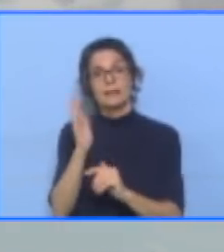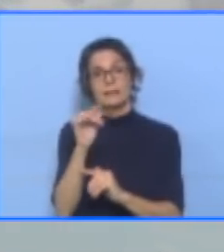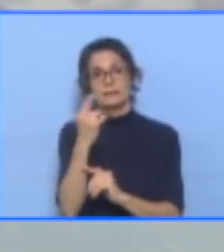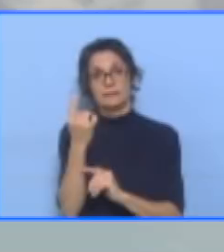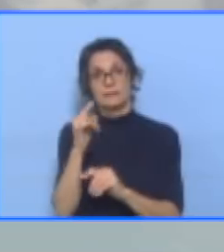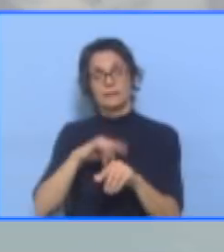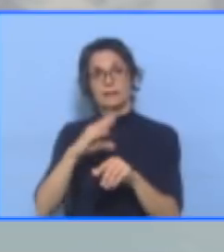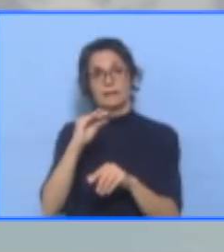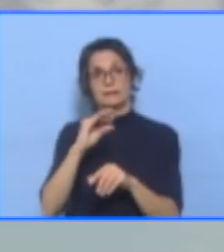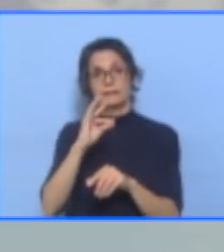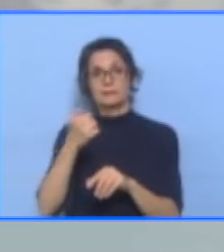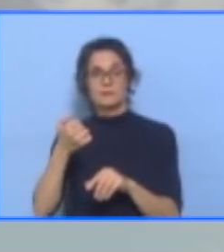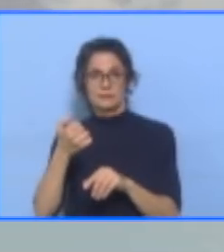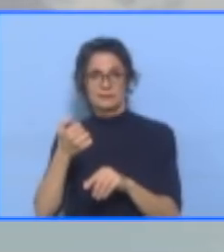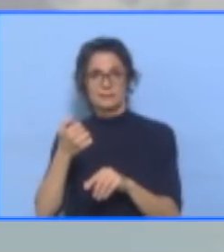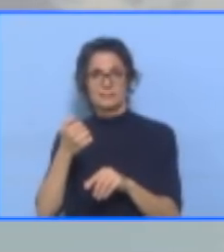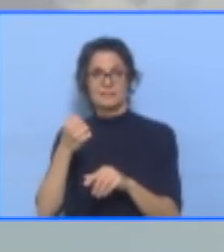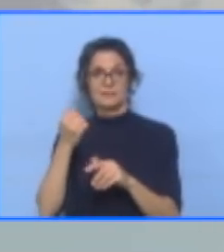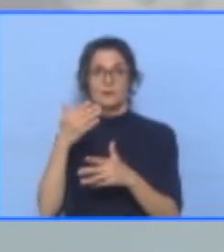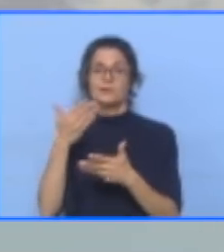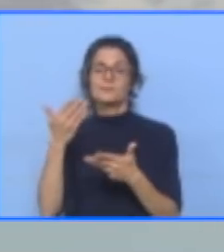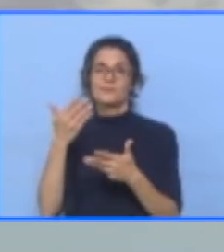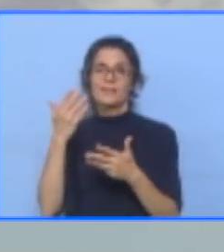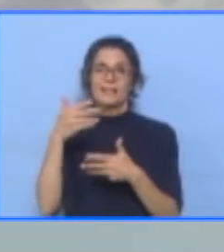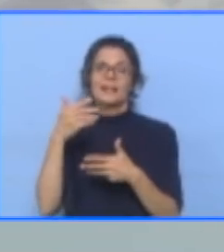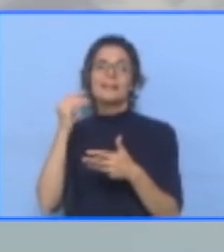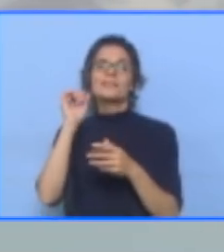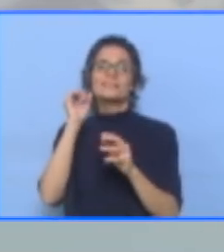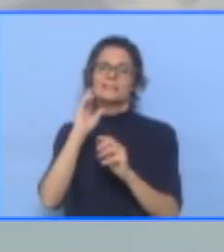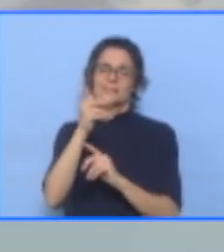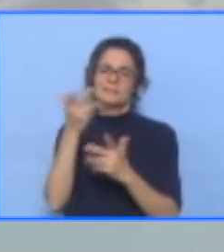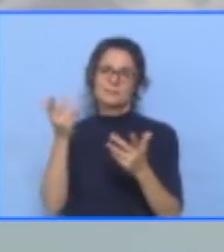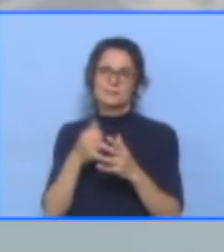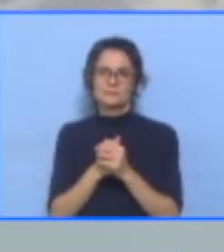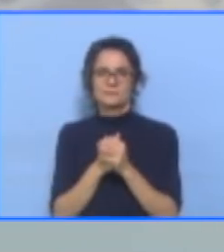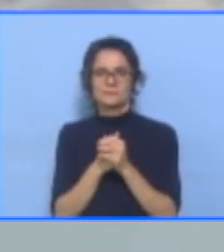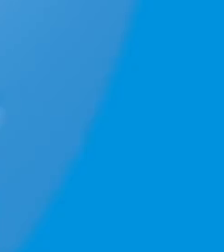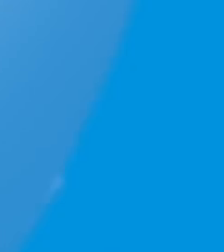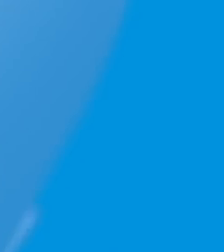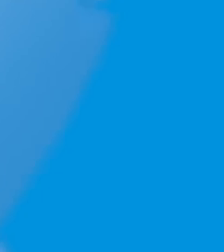quando forem 22h45. Até lá, votos de uma ótima tarde. Até amanhã, se Deus quiser.